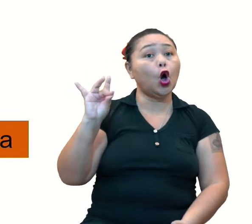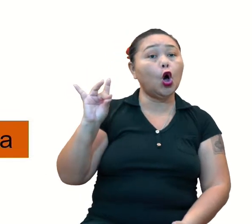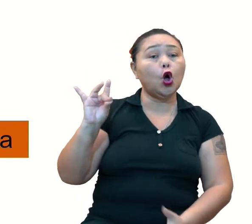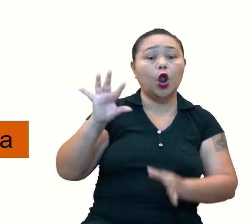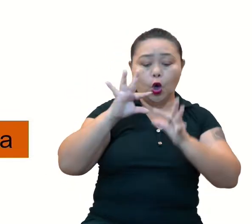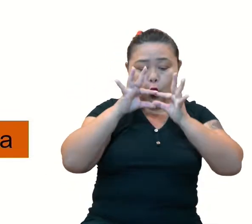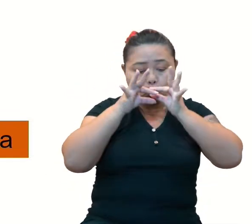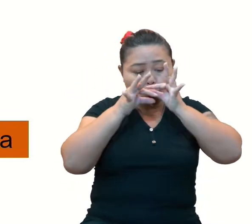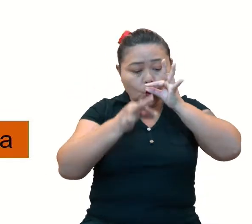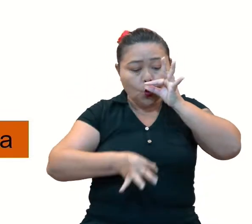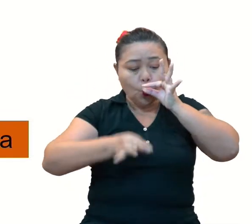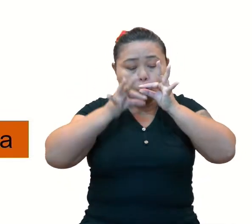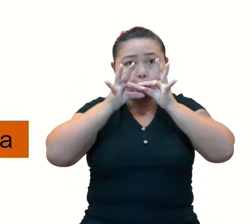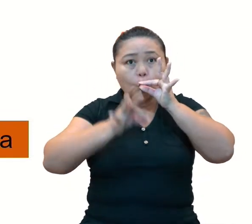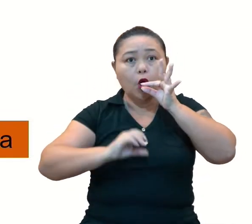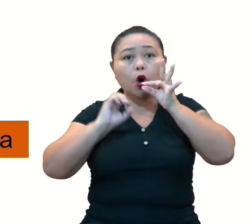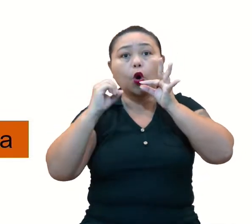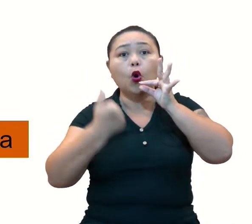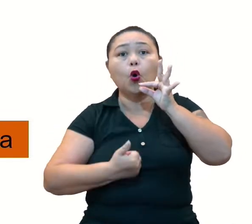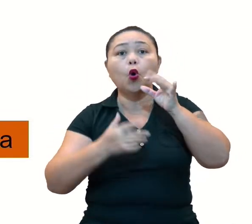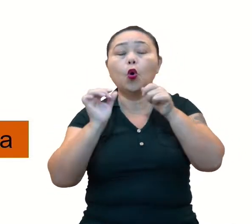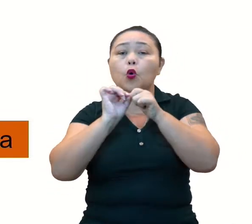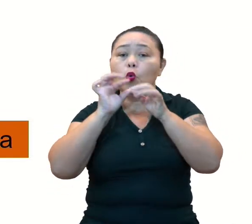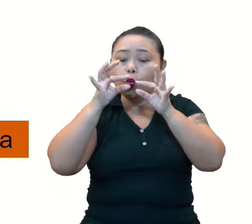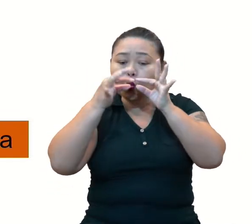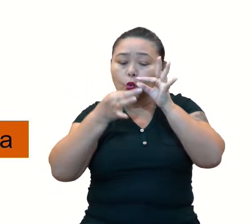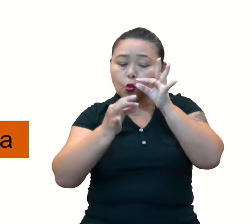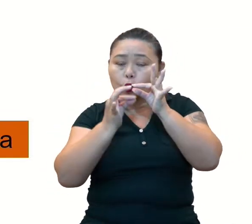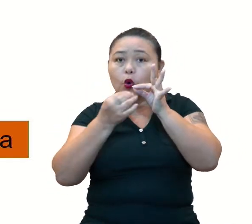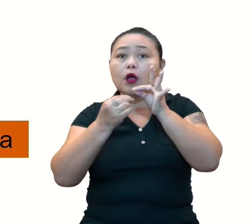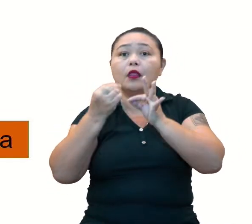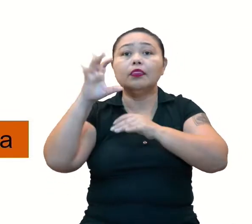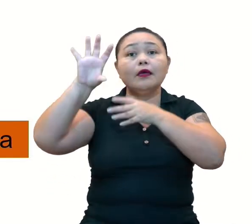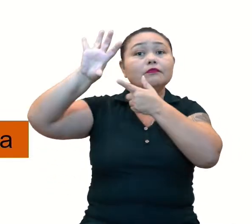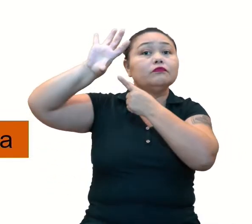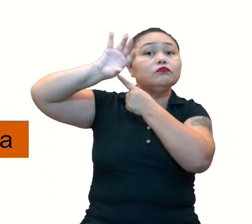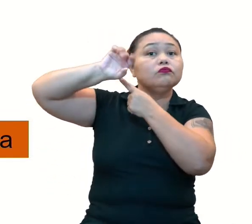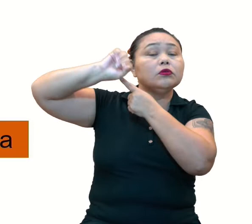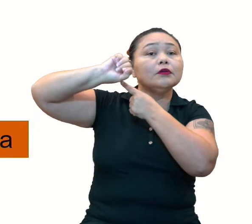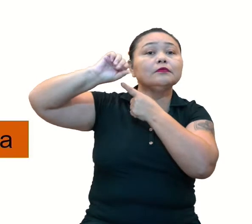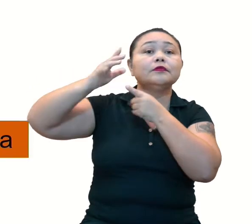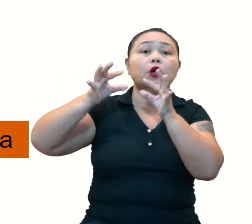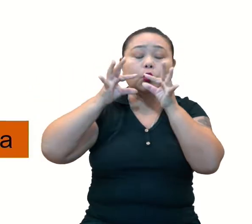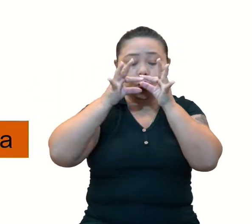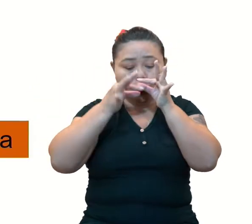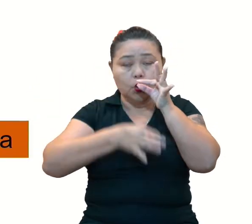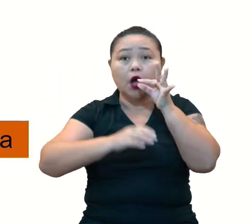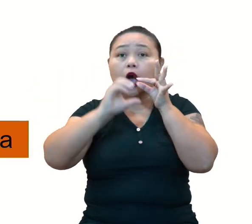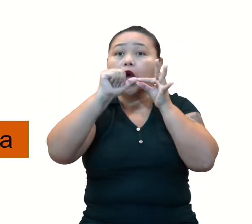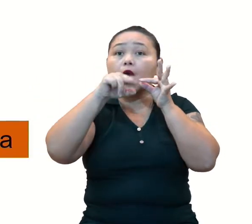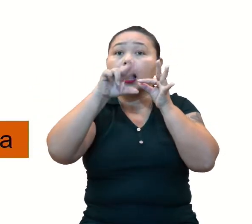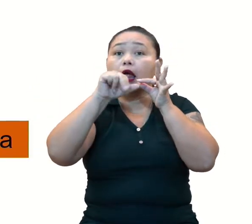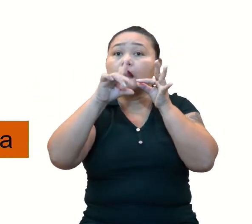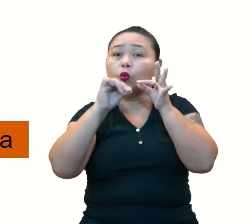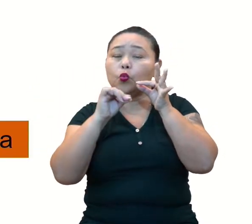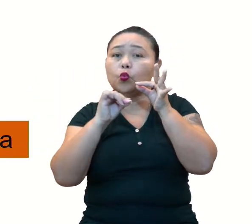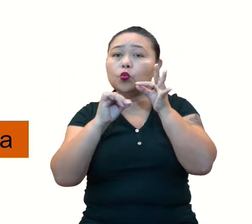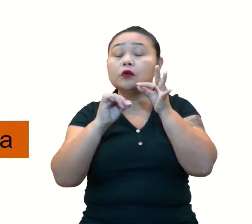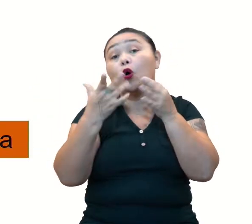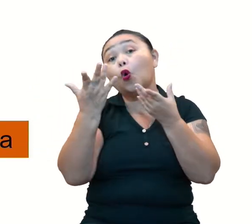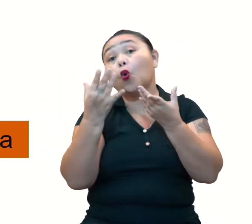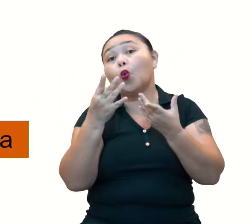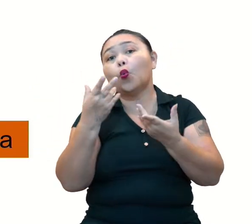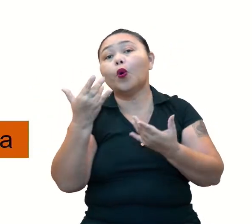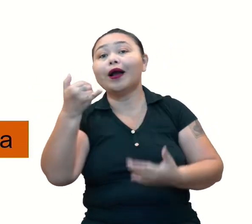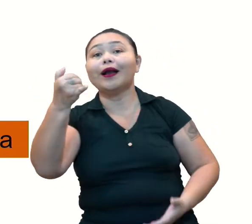esses são os materiais. Olha que coisa bem simples, né? Nesse canudo também, você pode usar também o refil da caneta. Acabou